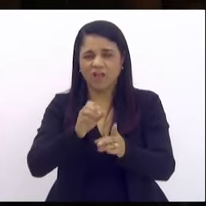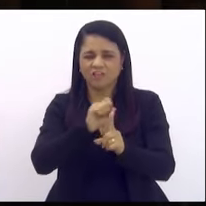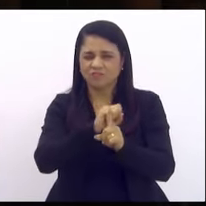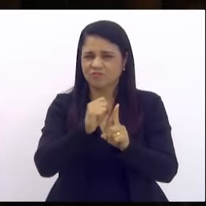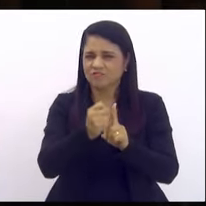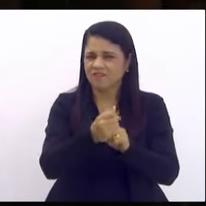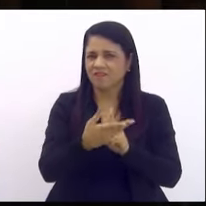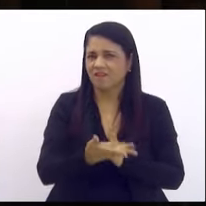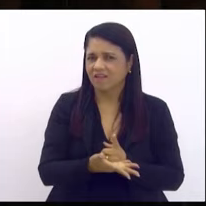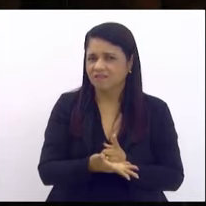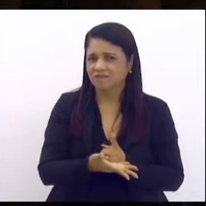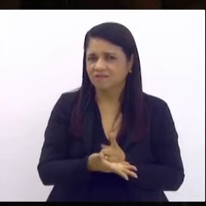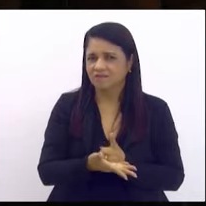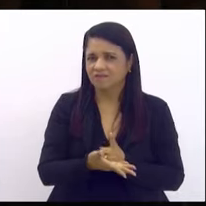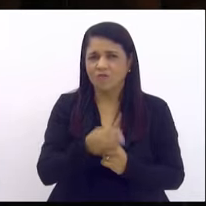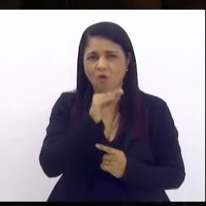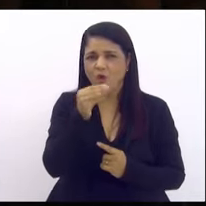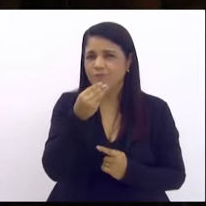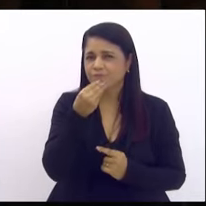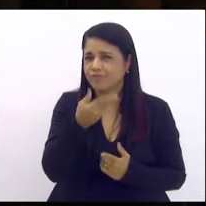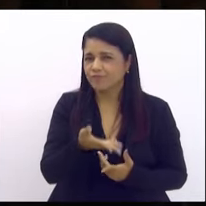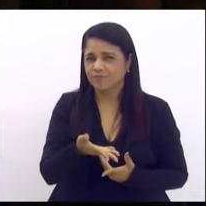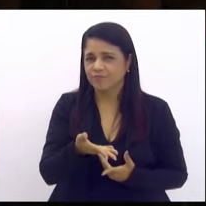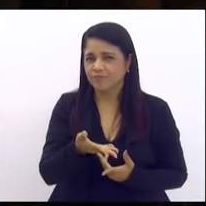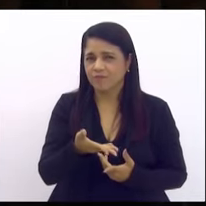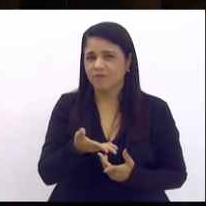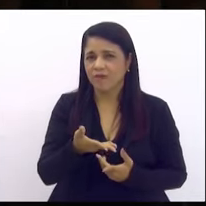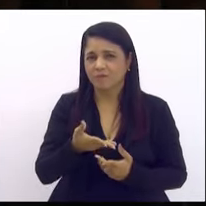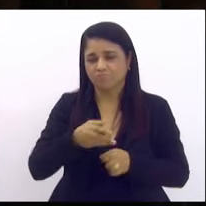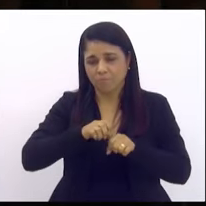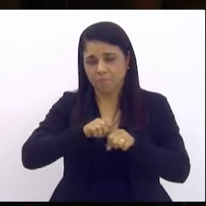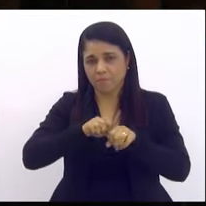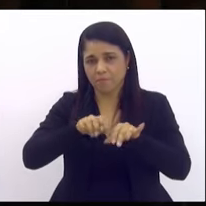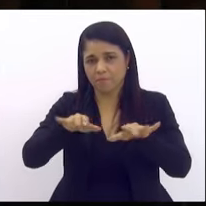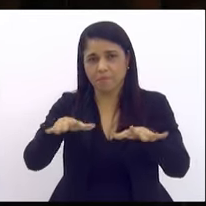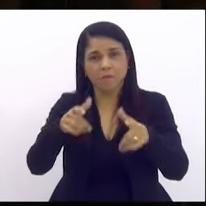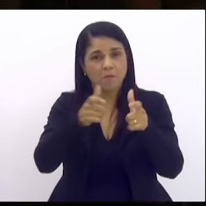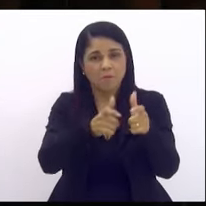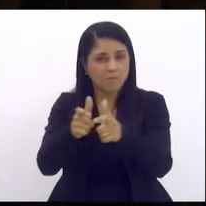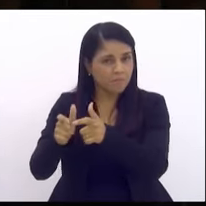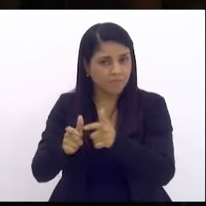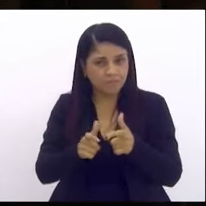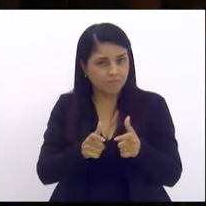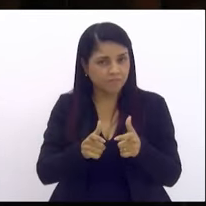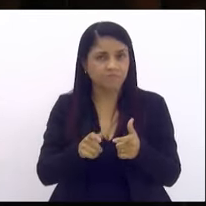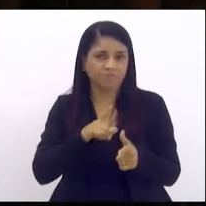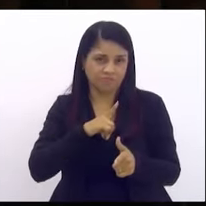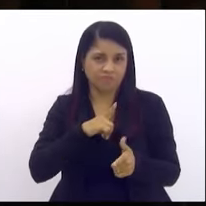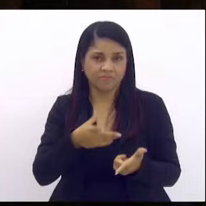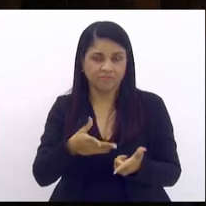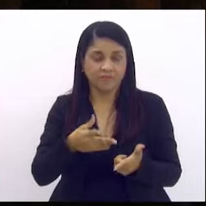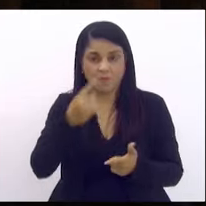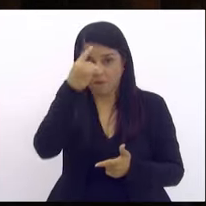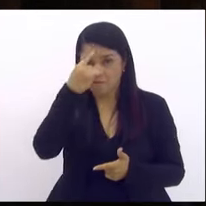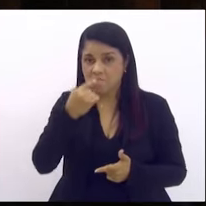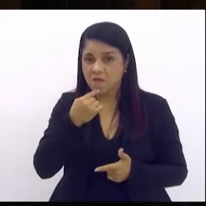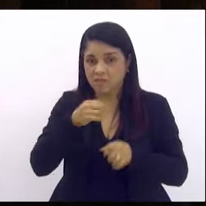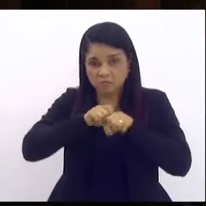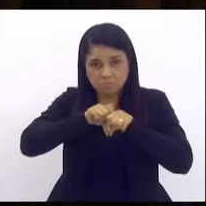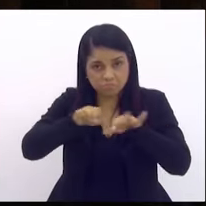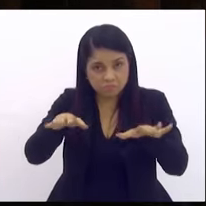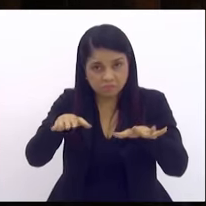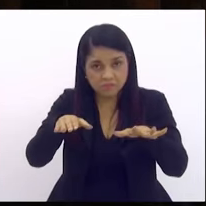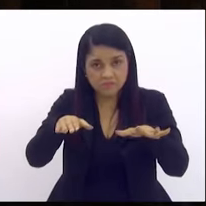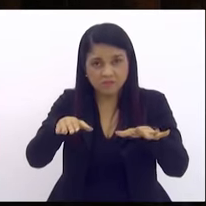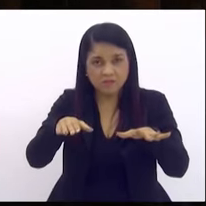sociedade é óbvio que isso vai ser reproduzido em outros lugares então quando uma imagem dessa é exposta